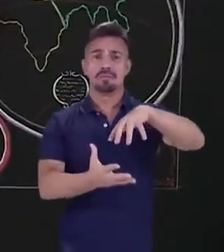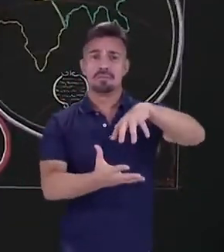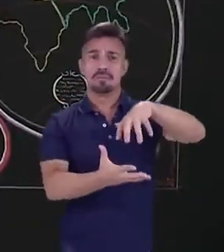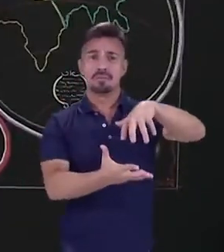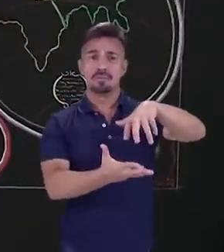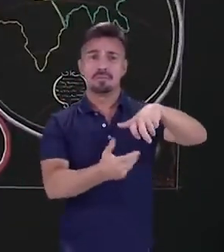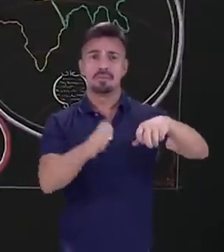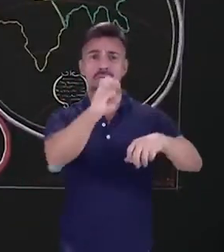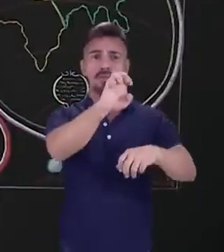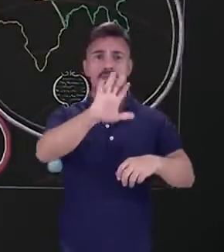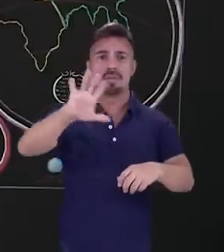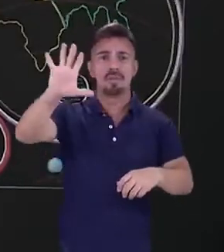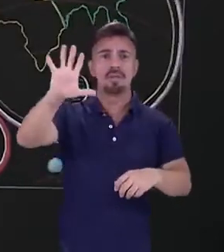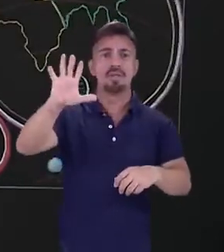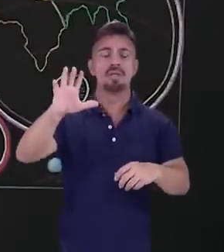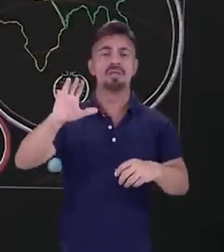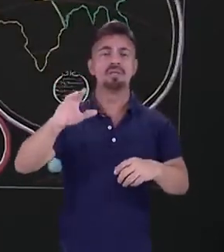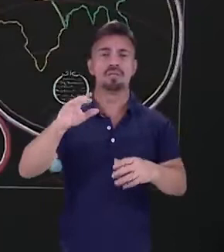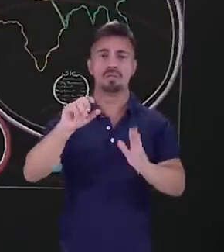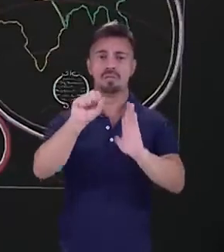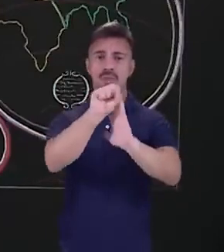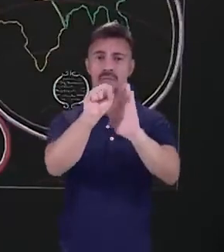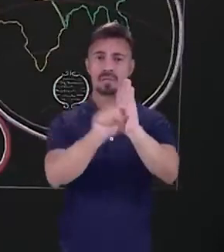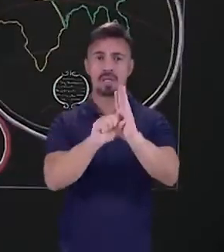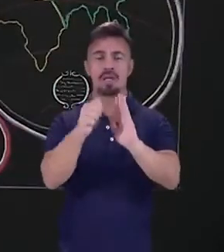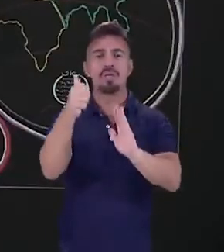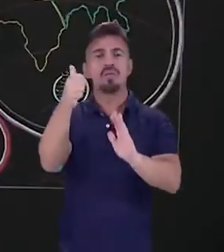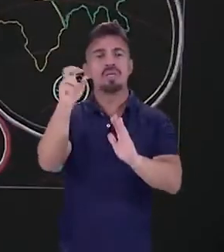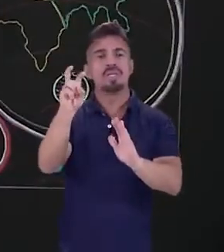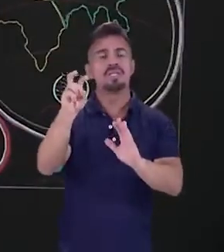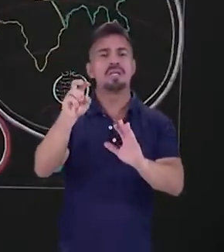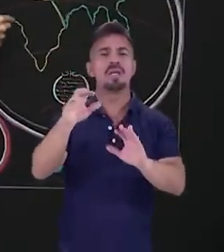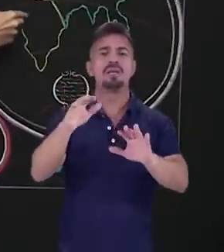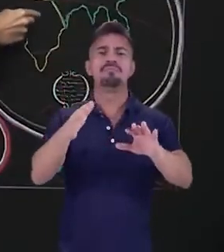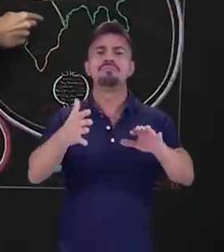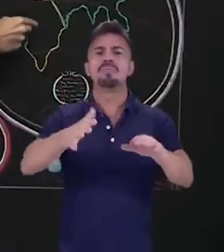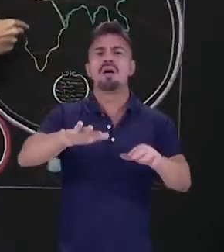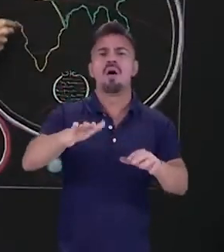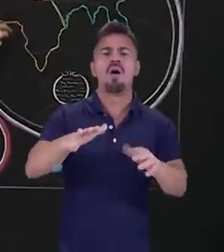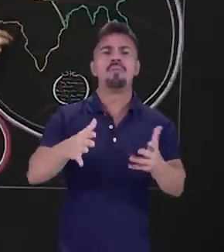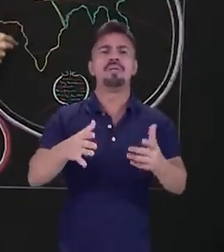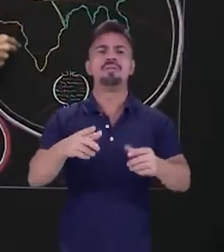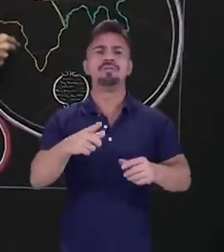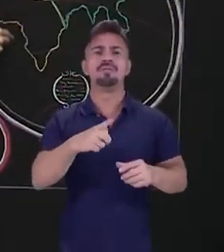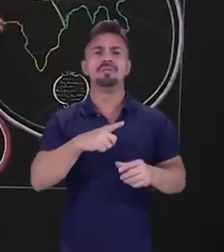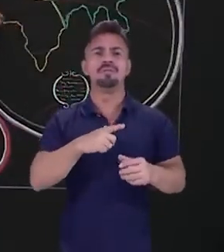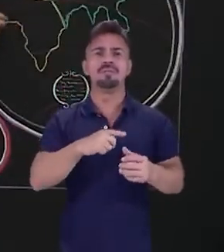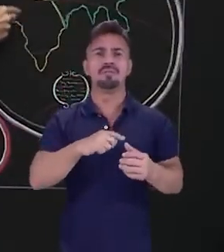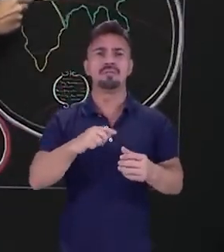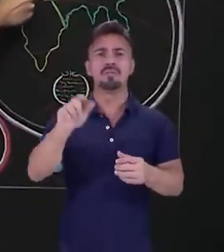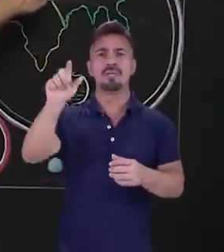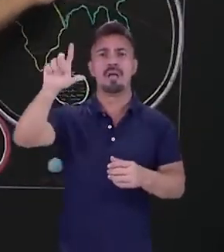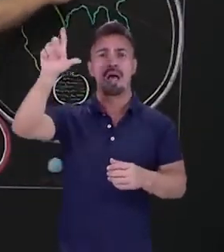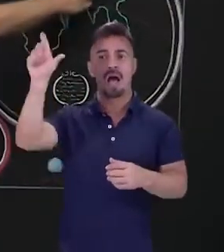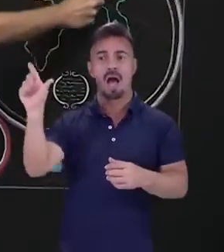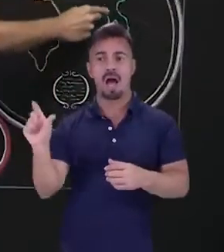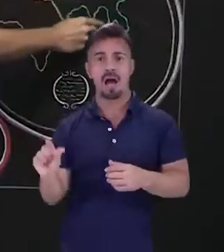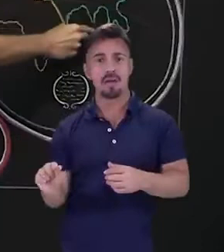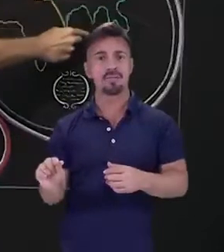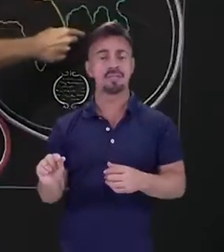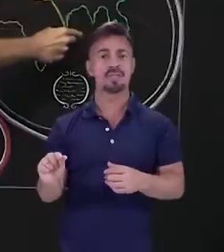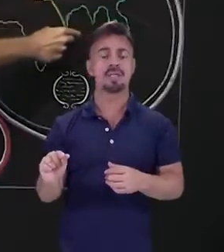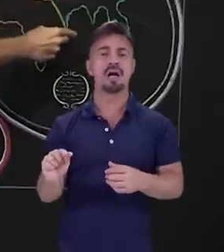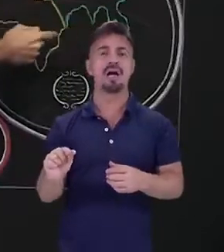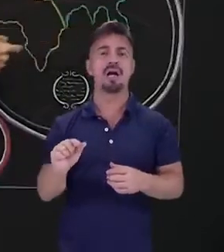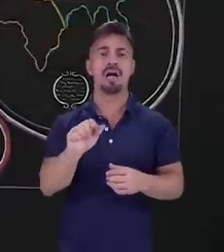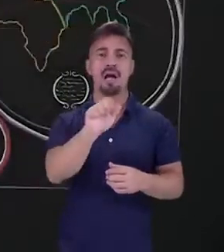pelo europeu até meados do século XV era mais ou menos uma grande parte aqui do continente africano, uma parte